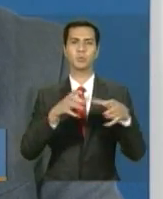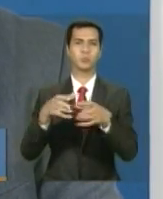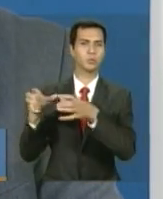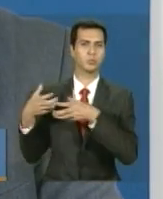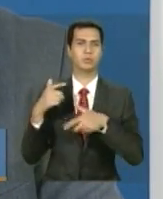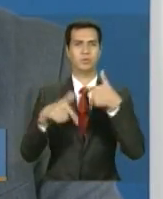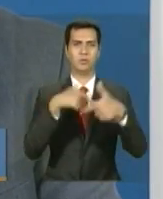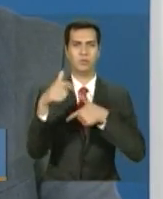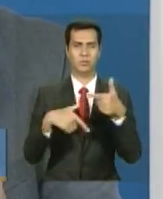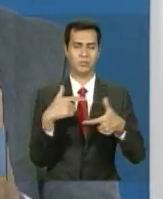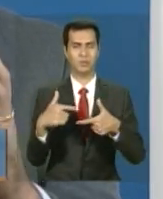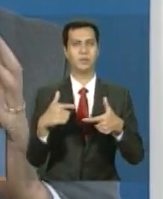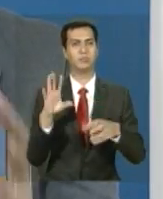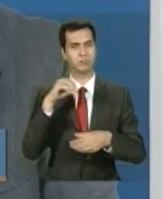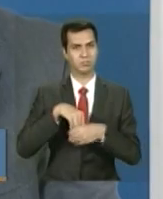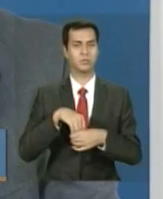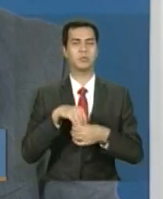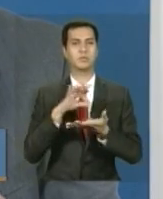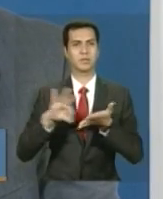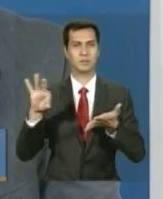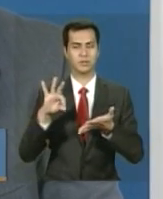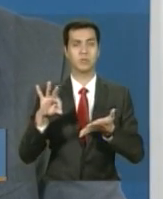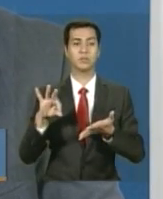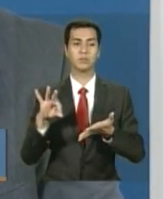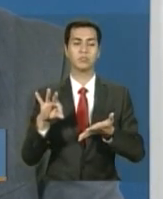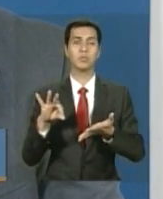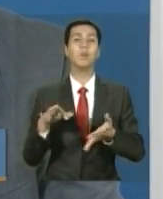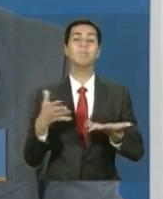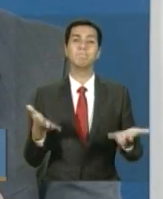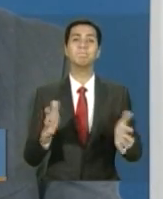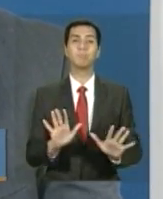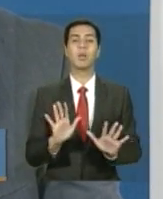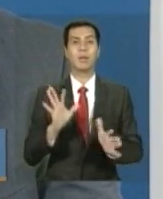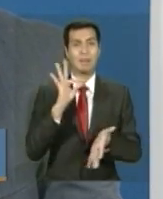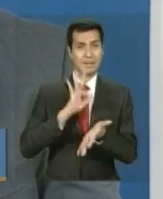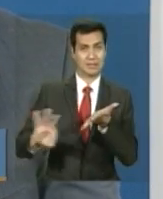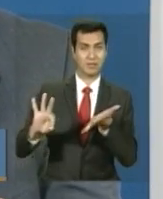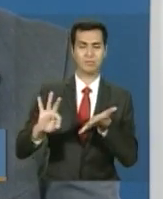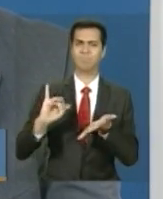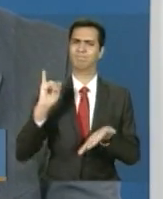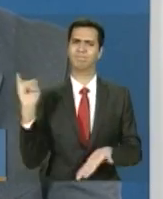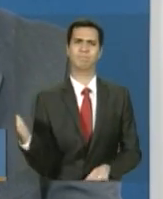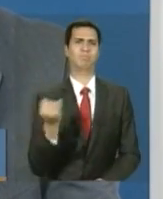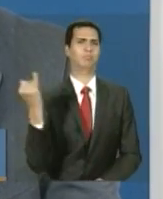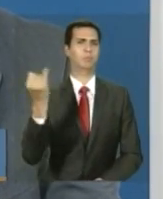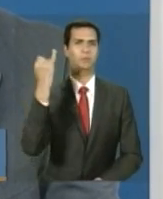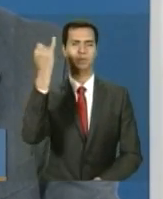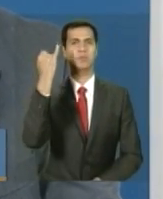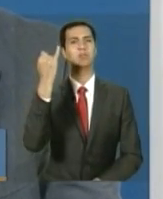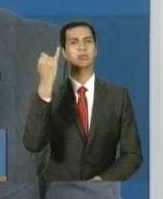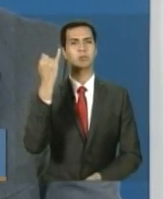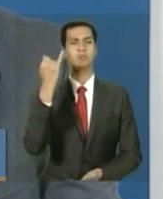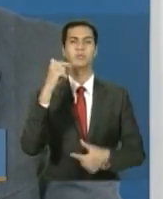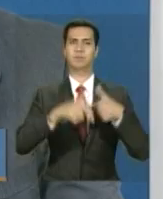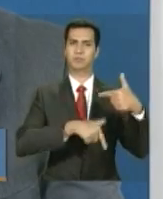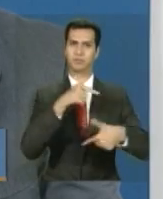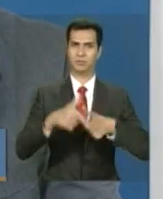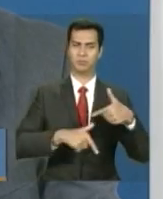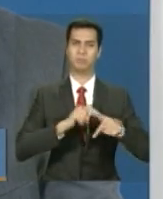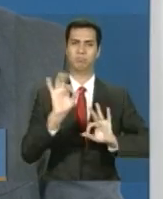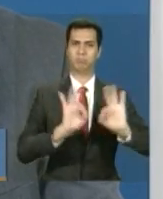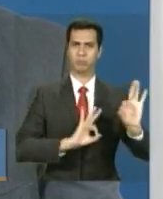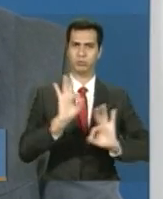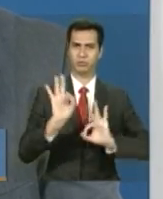bem o cadastro ele é o elemento central do Plano Brasil sem miséria sem o cadastro único não seria possível formular um